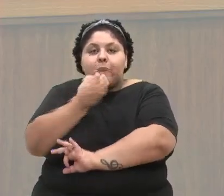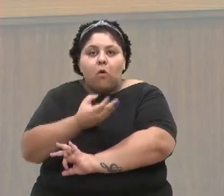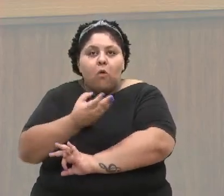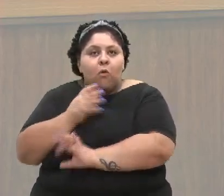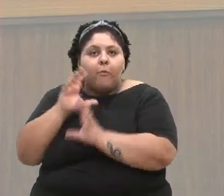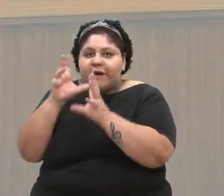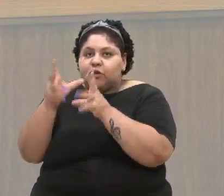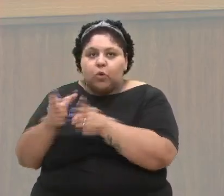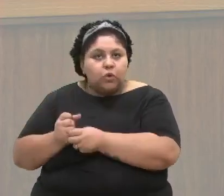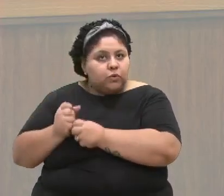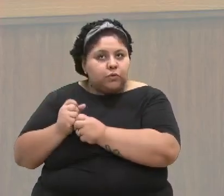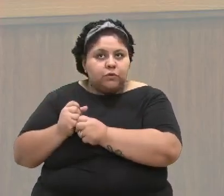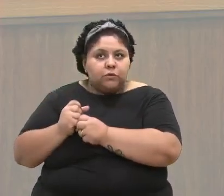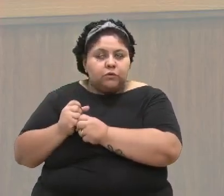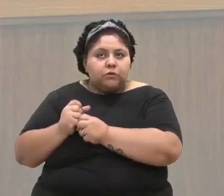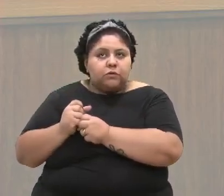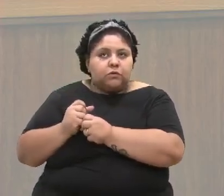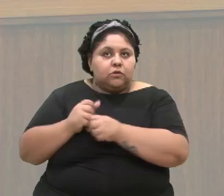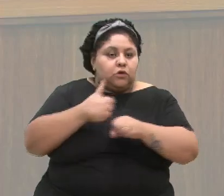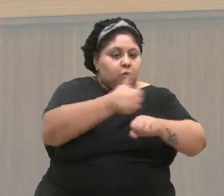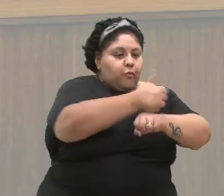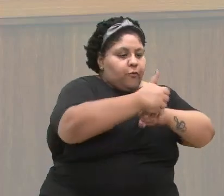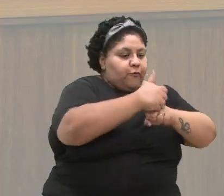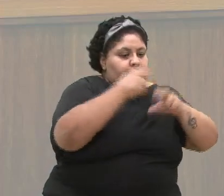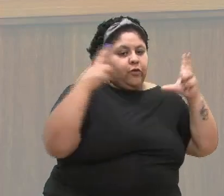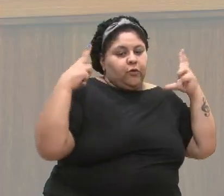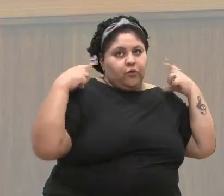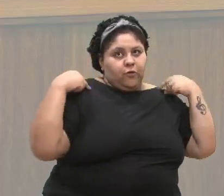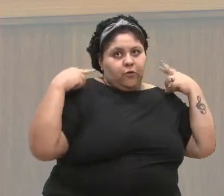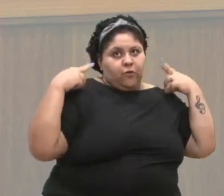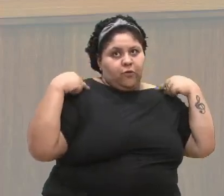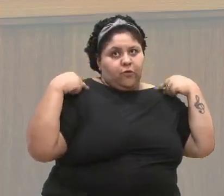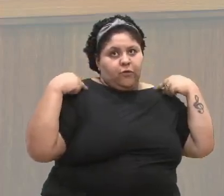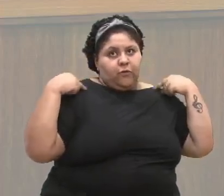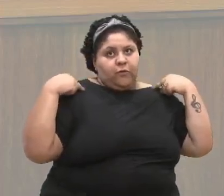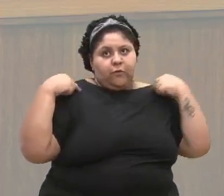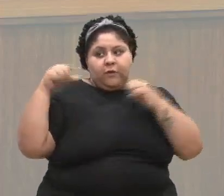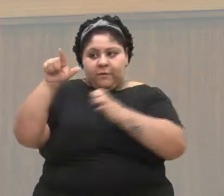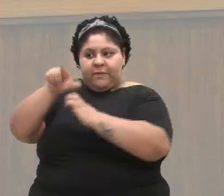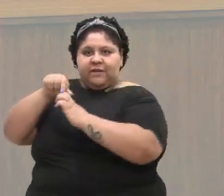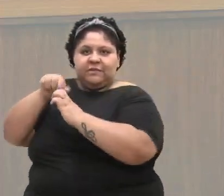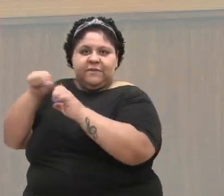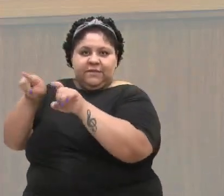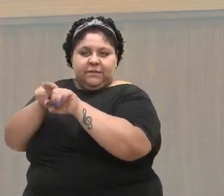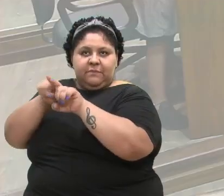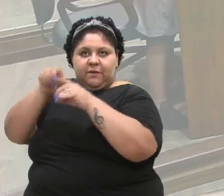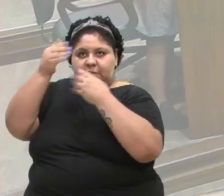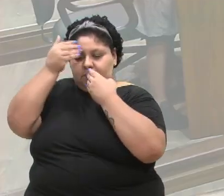todo mundo, tanto para vocês, motoristas, tanto para as empresas. Muito obrigado.